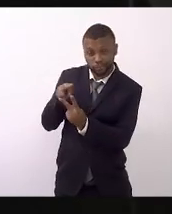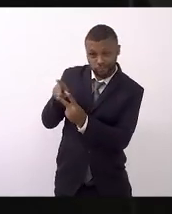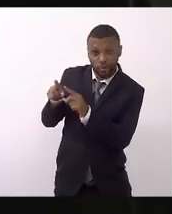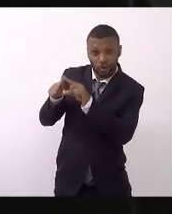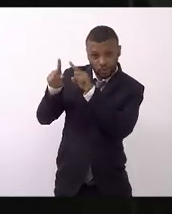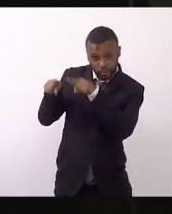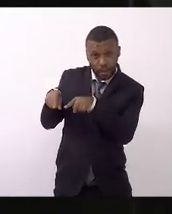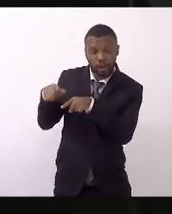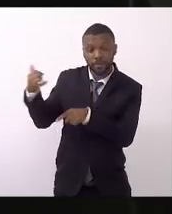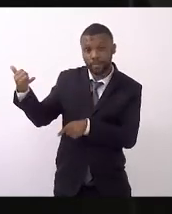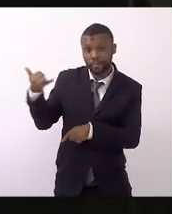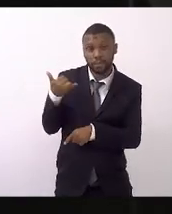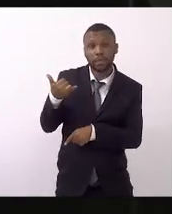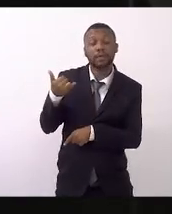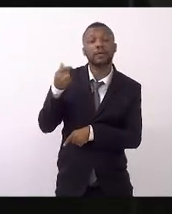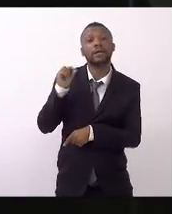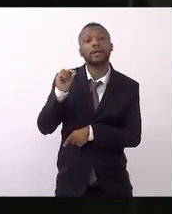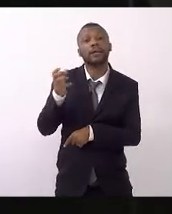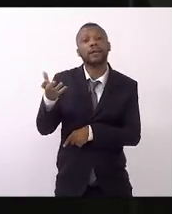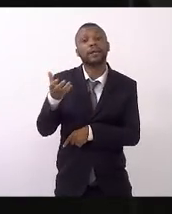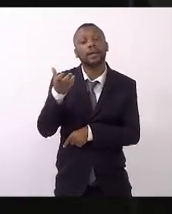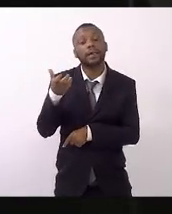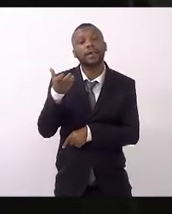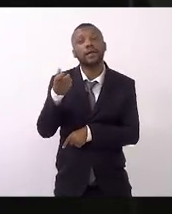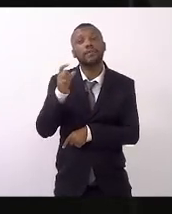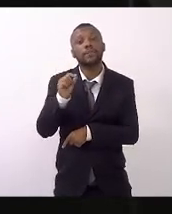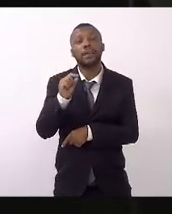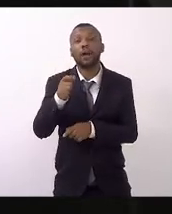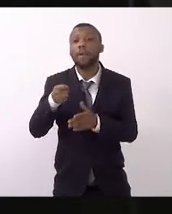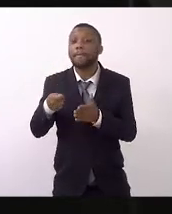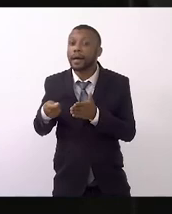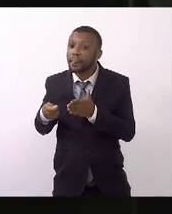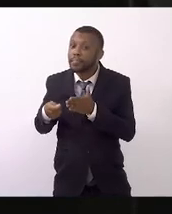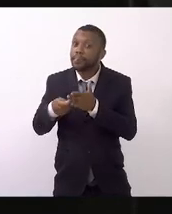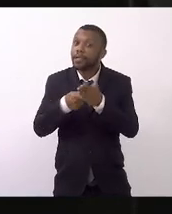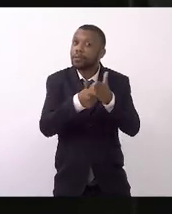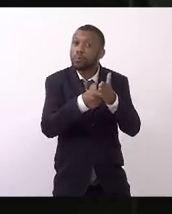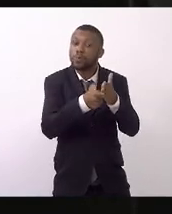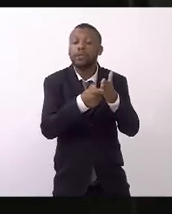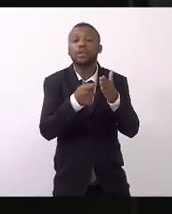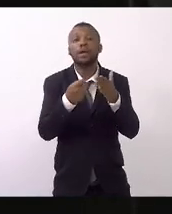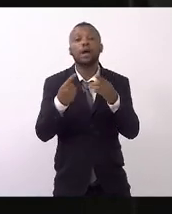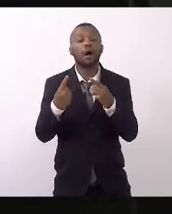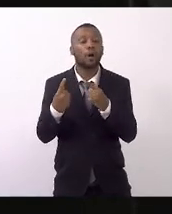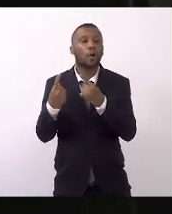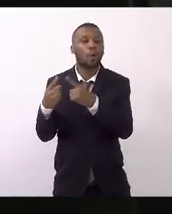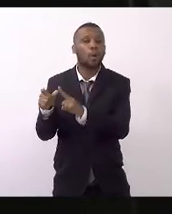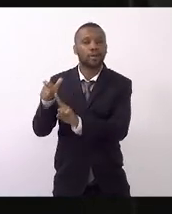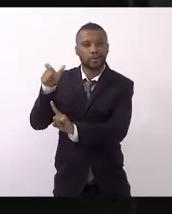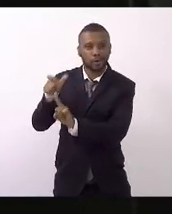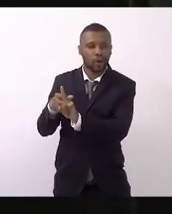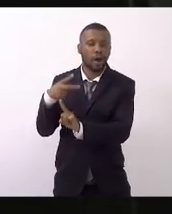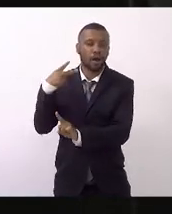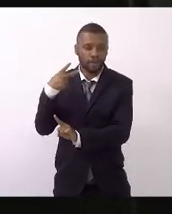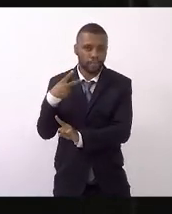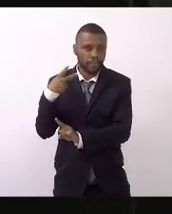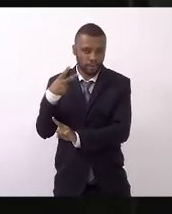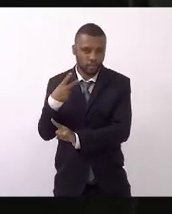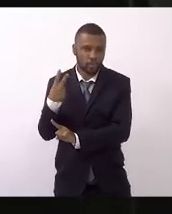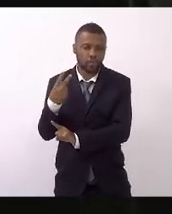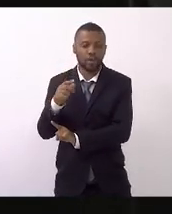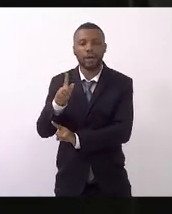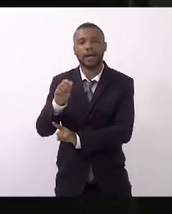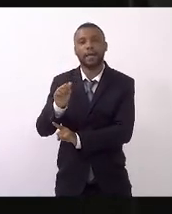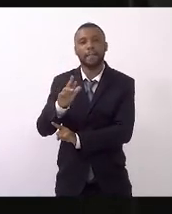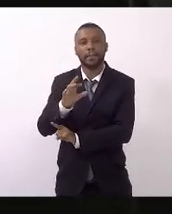informaram que queria fazer uma denúncia contra ao vereador Gabriel